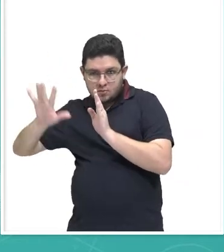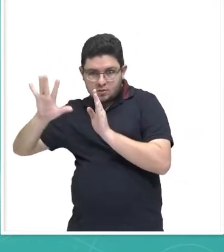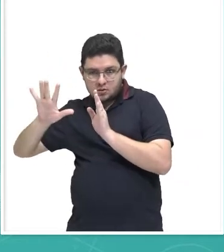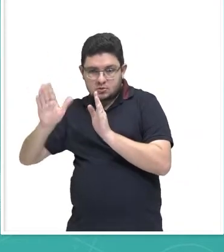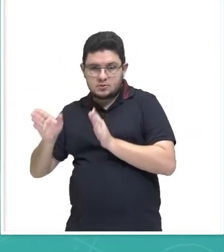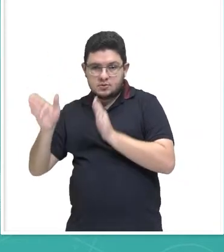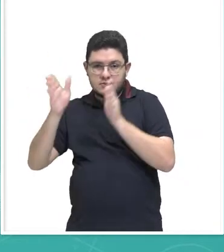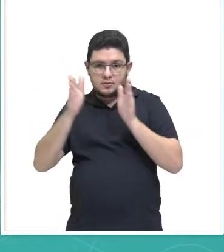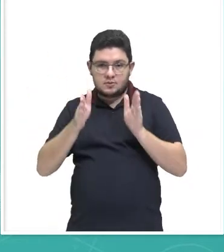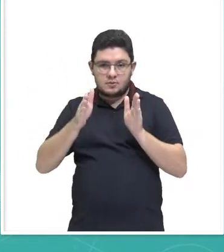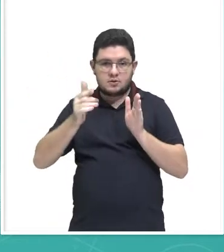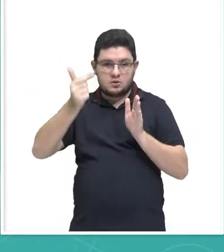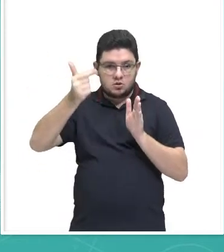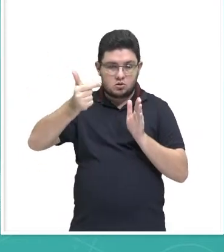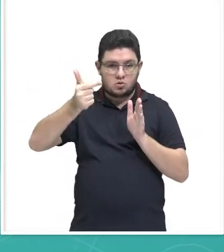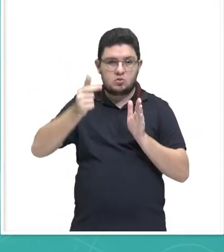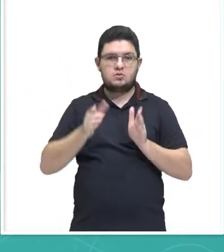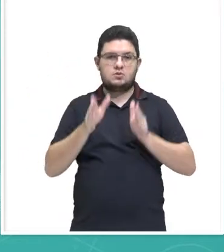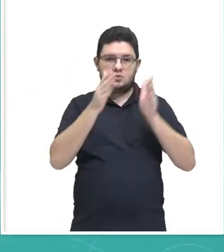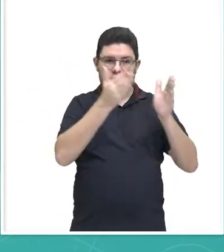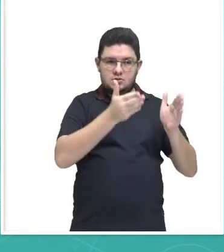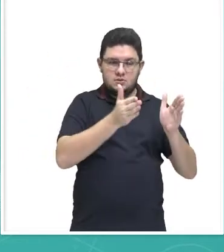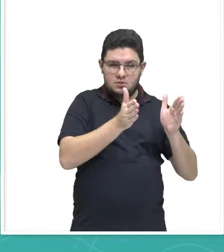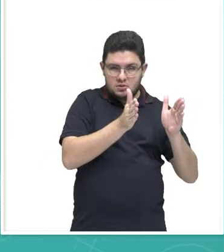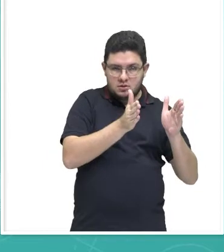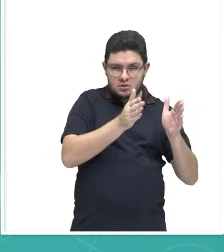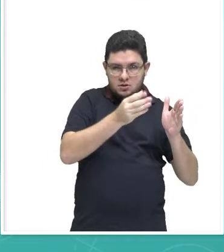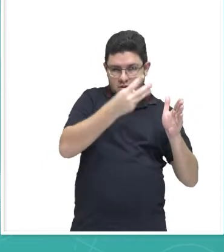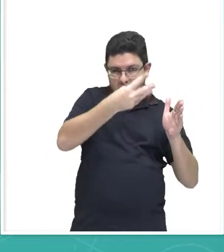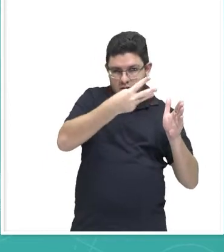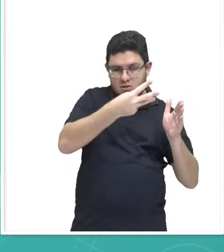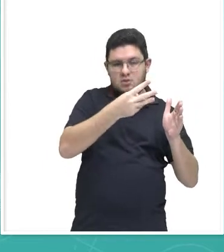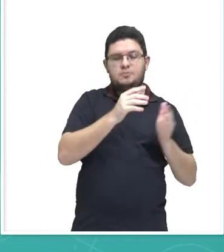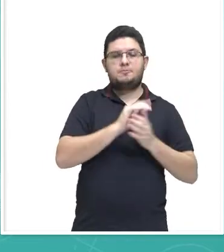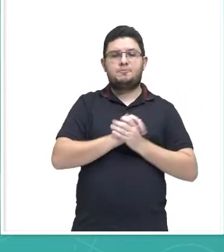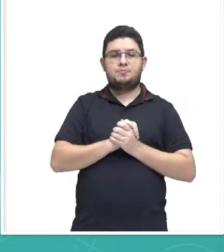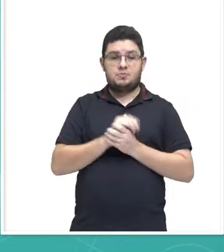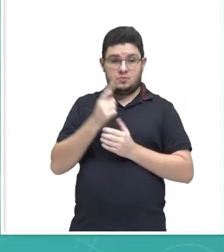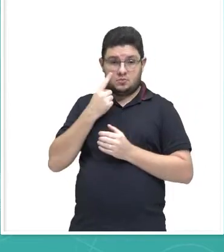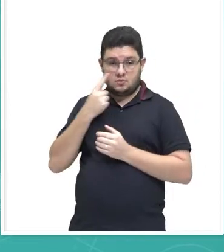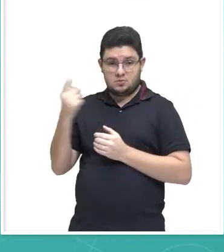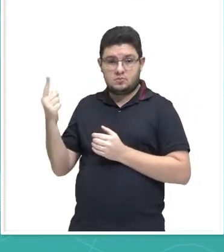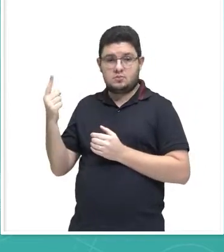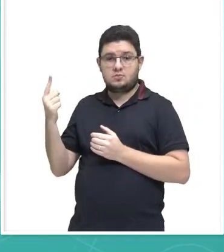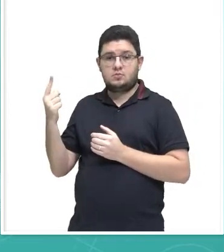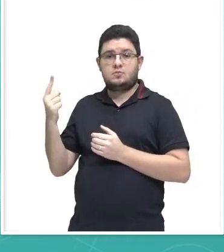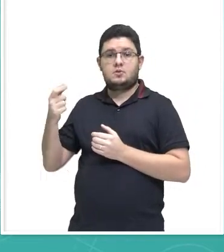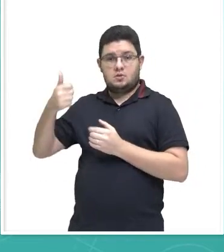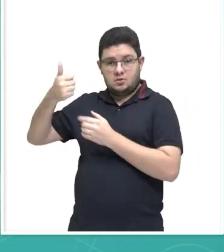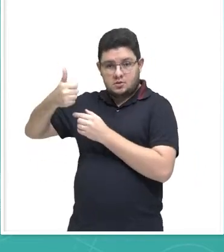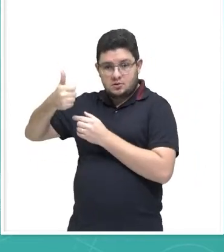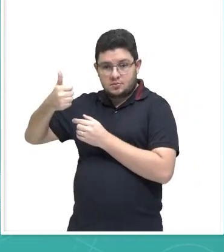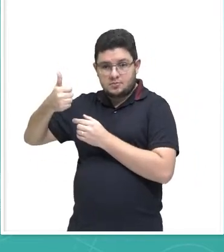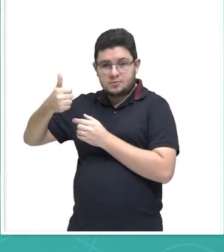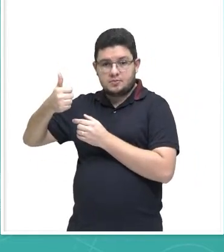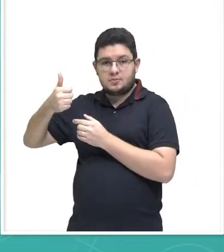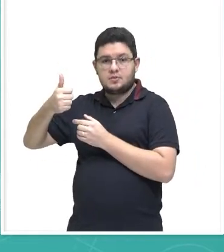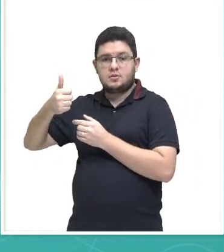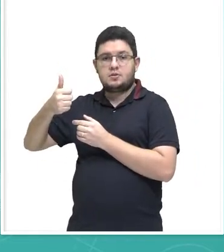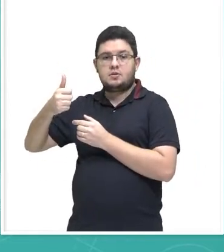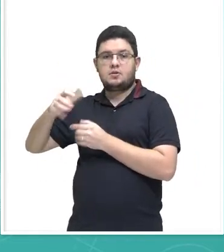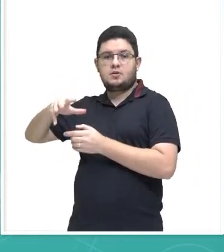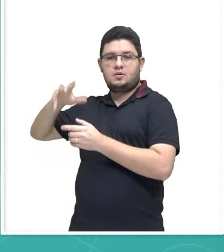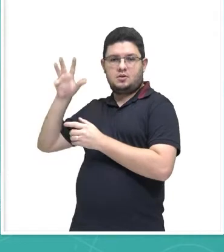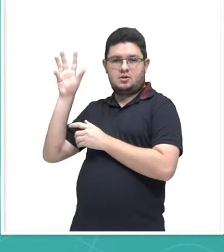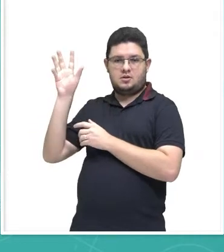temos a queimada, que é um jogo que a gente pratica muito na escola, né? Nós temos a amarelinha,